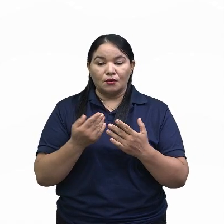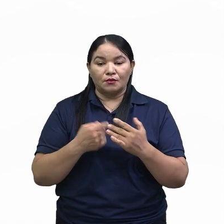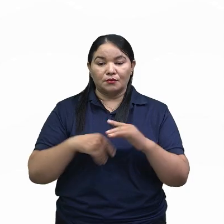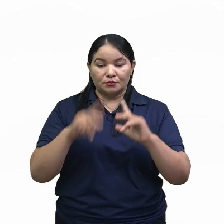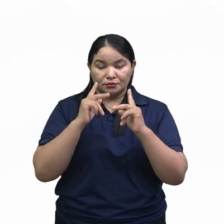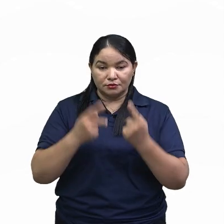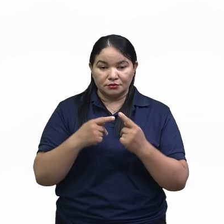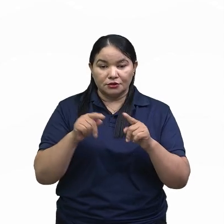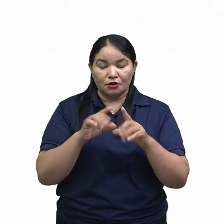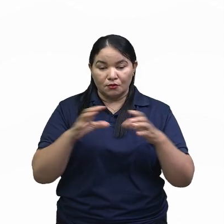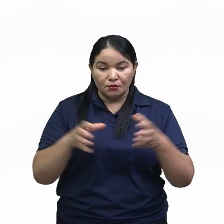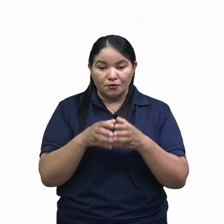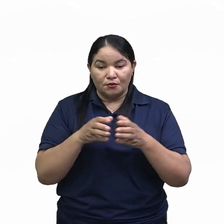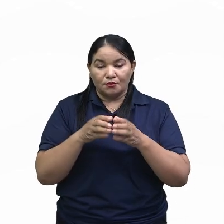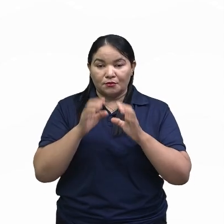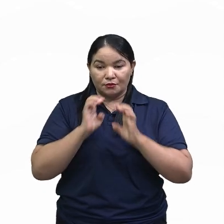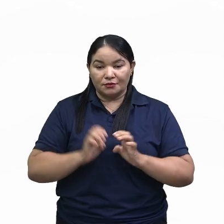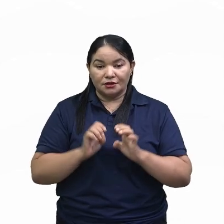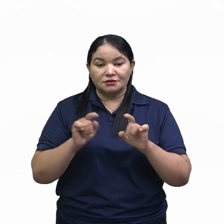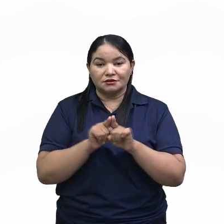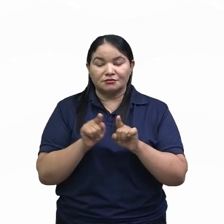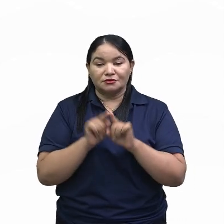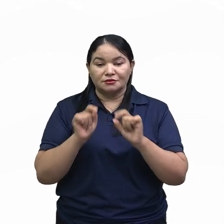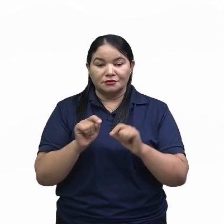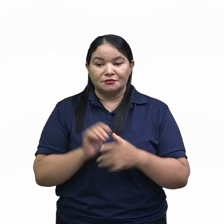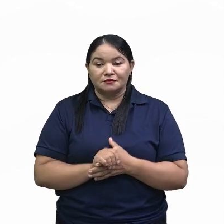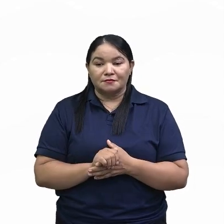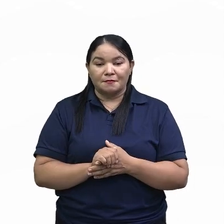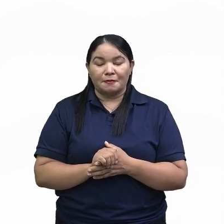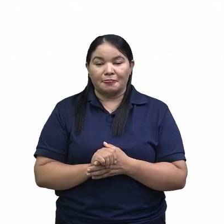um grupo étnico, a um grupo que